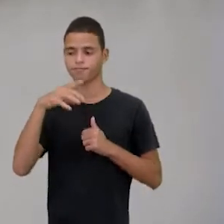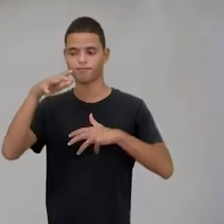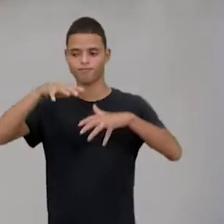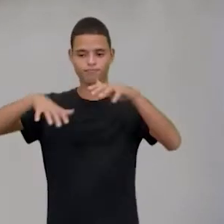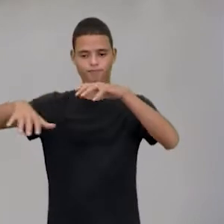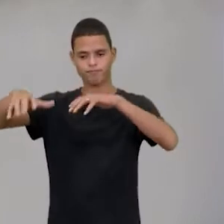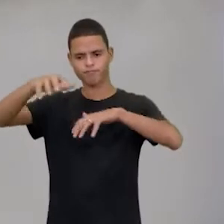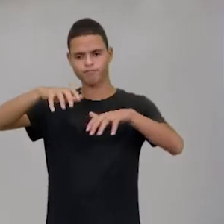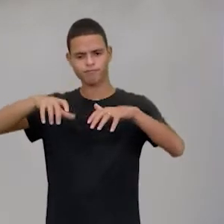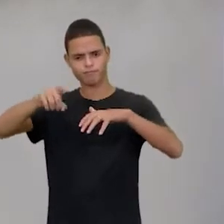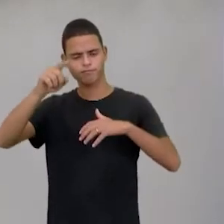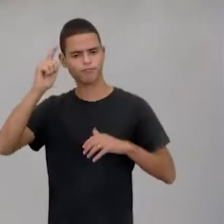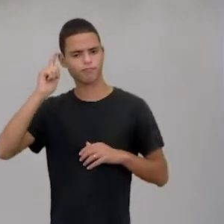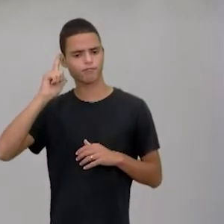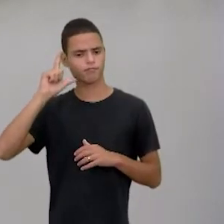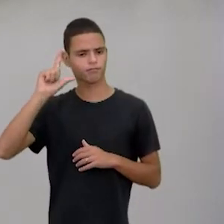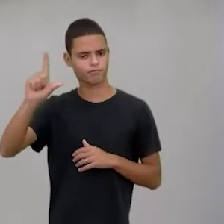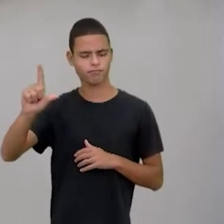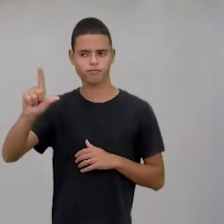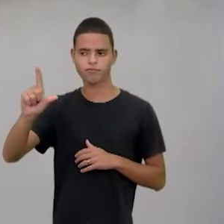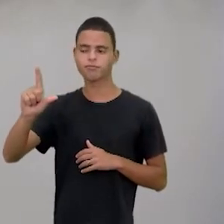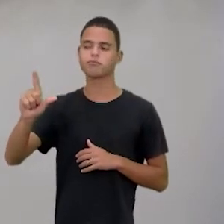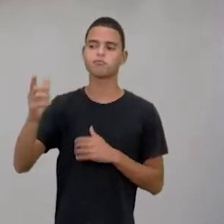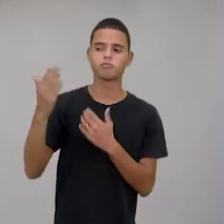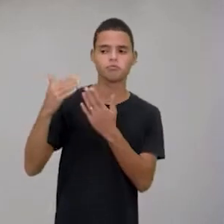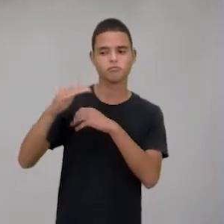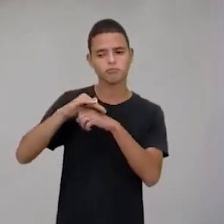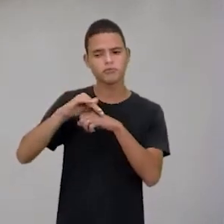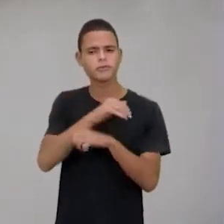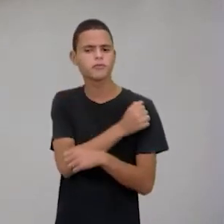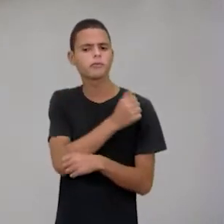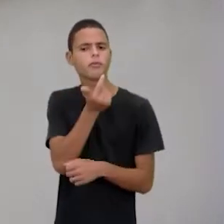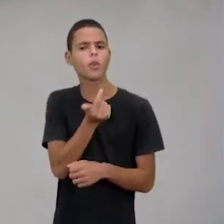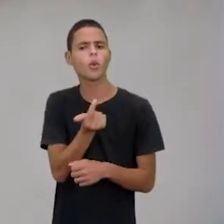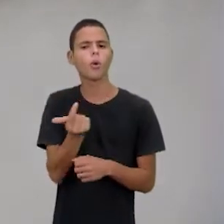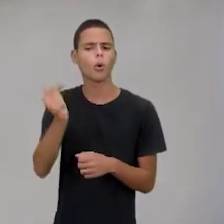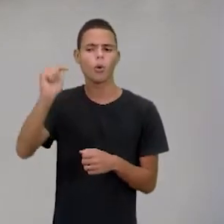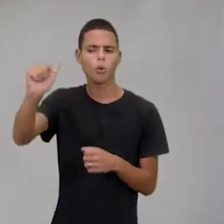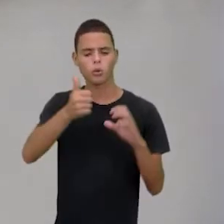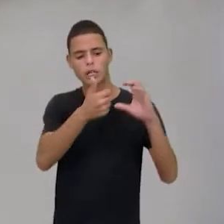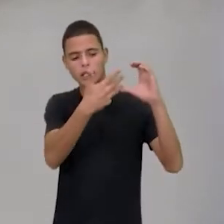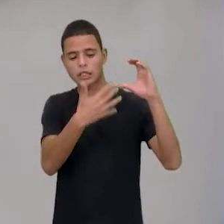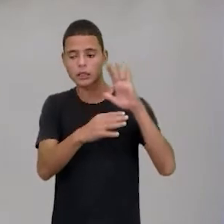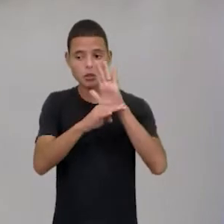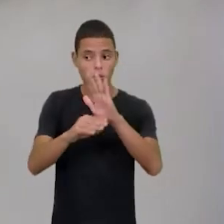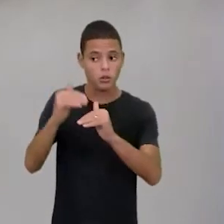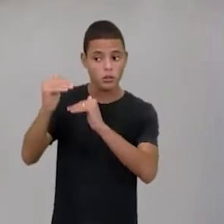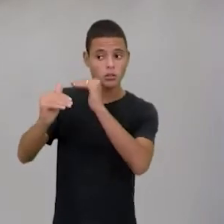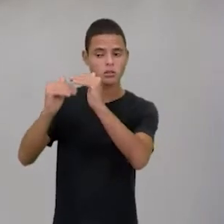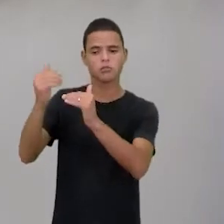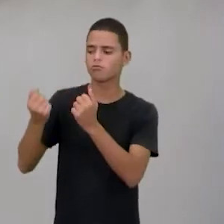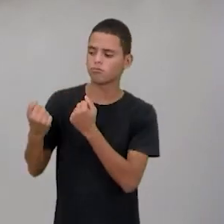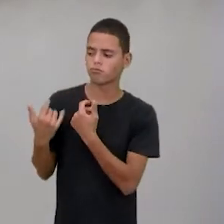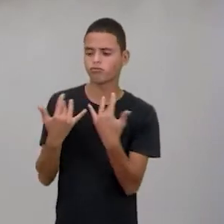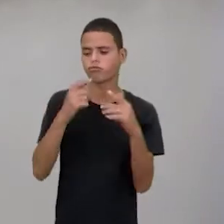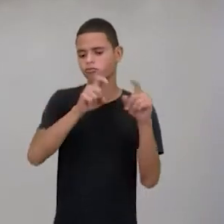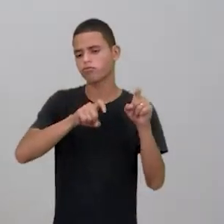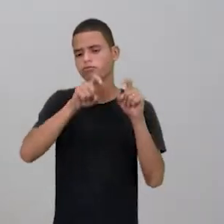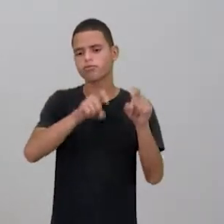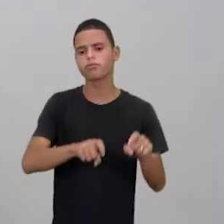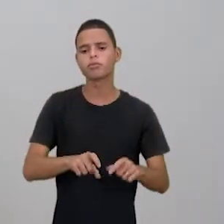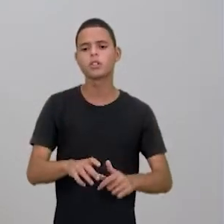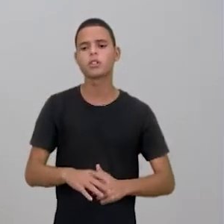determinada região você muitas vezes extingue. Sim. A caça, você acaba comprometendo a quantidade de frutas que você tem,